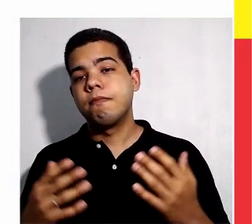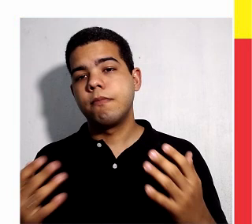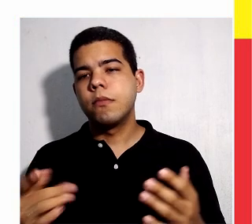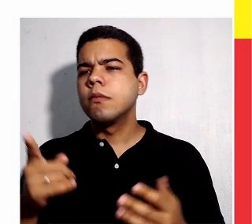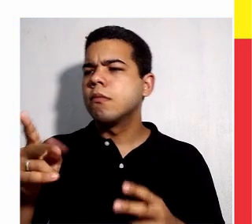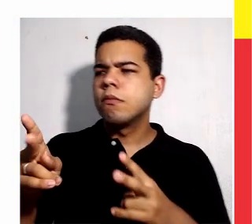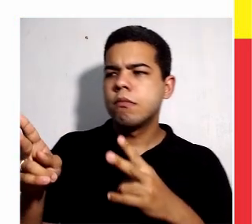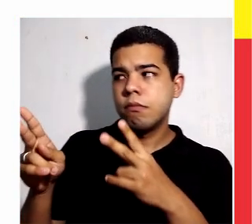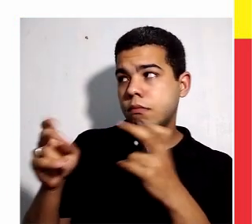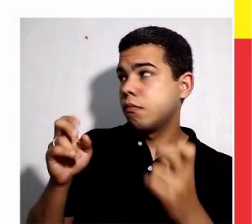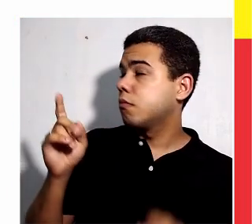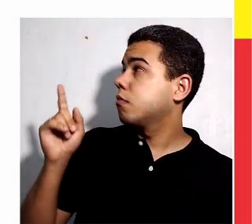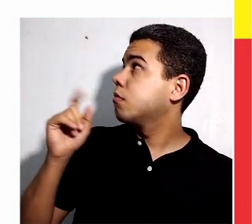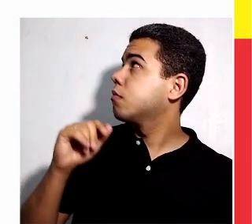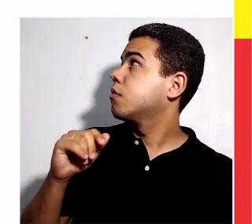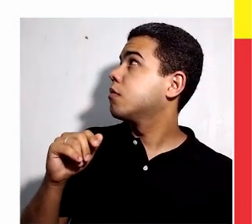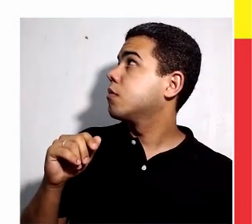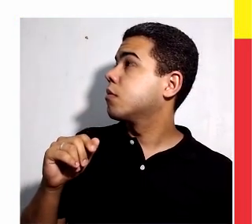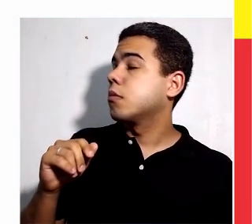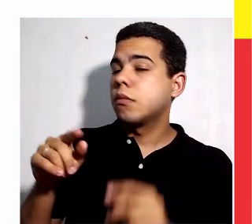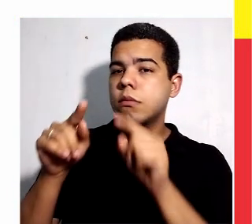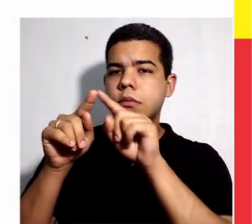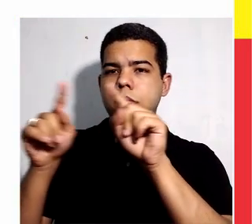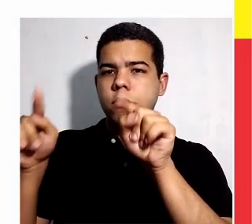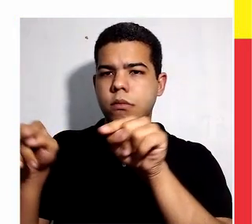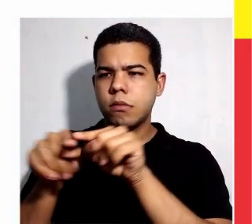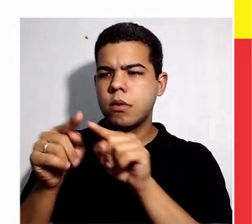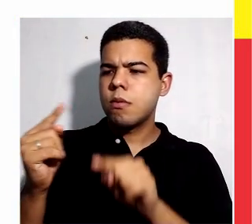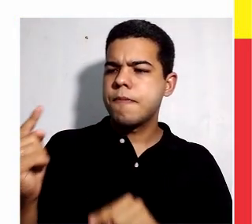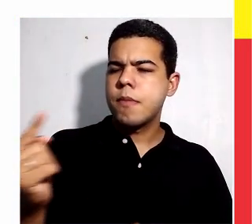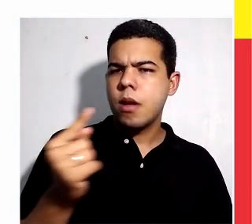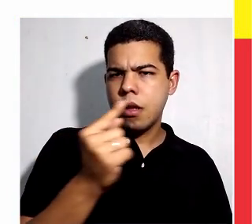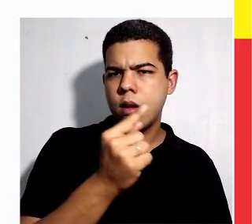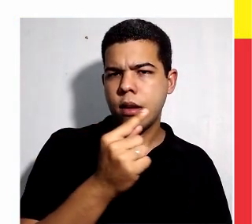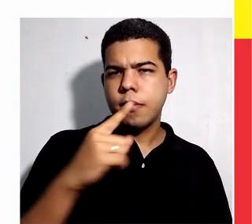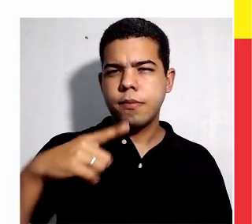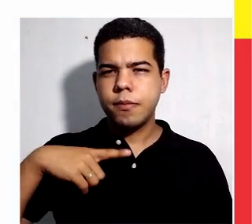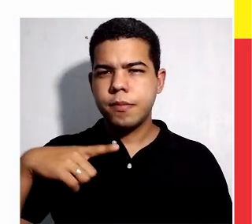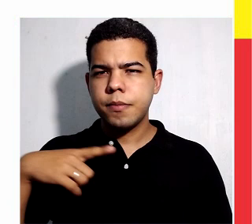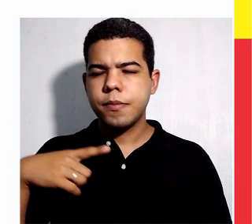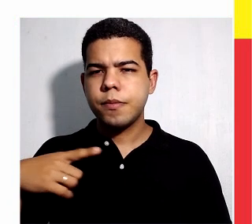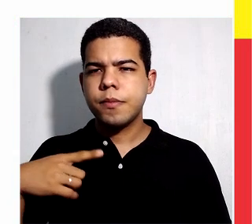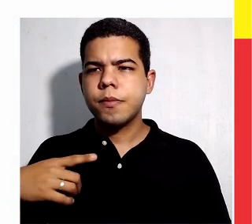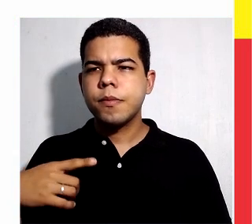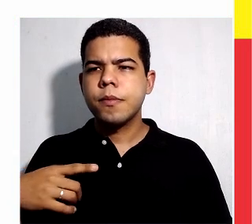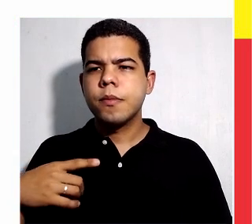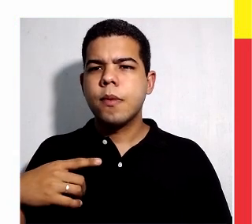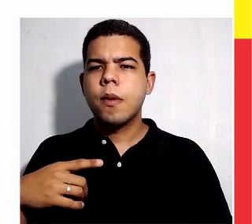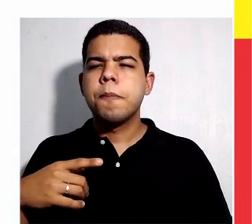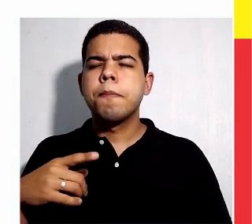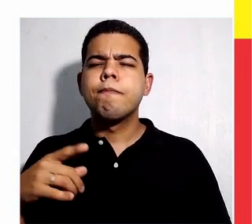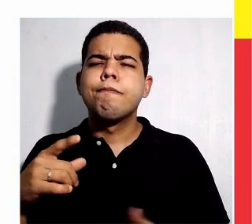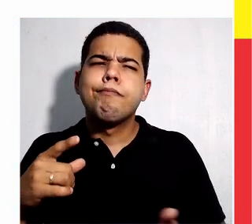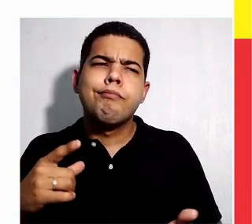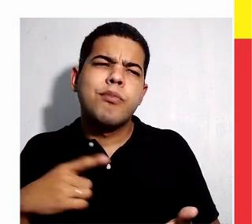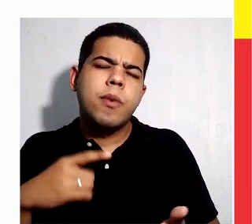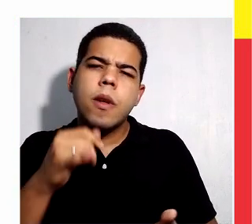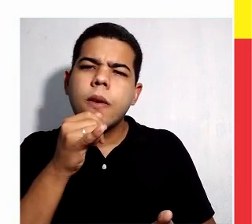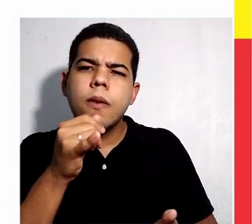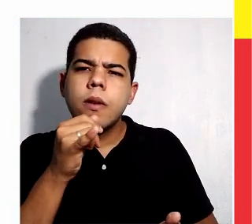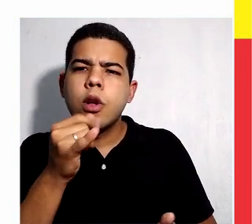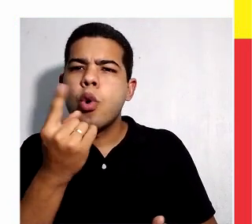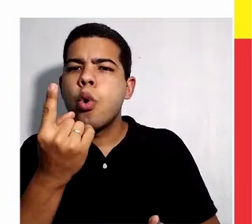Bom, se você observar aí, ó, a cada quadradinho que você vai ter inteiro, você vai dando